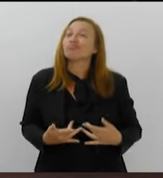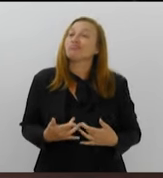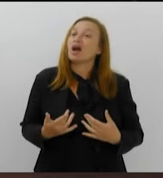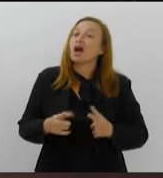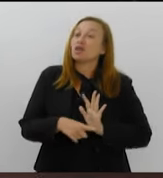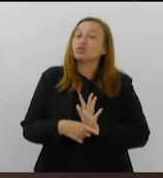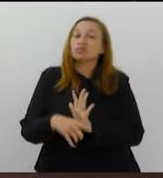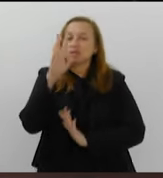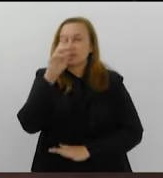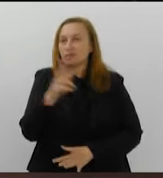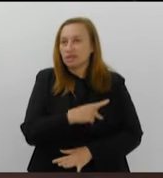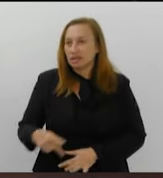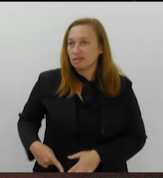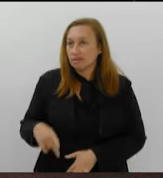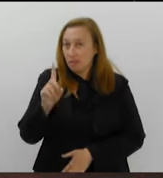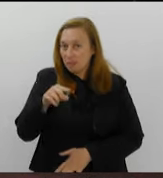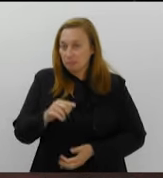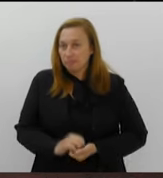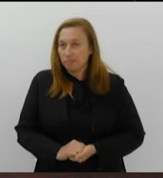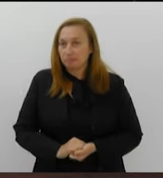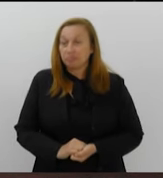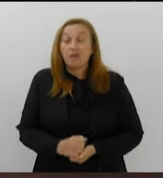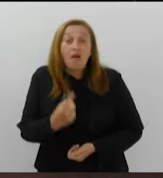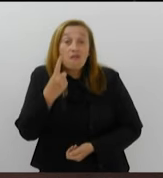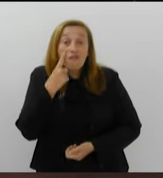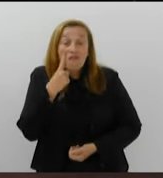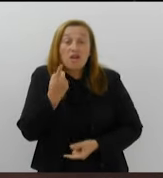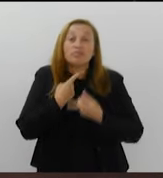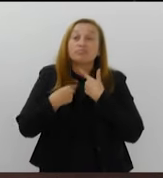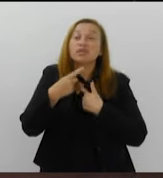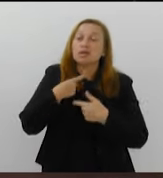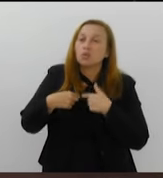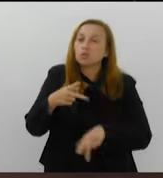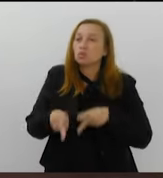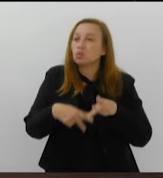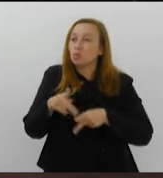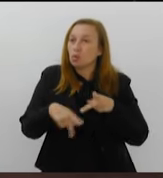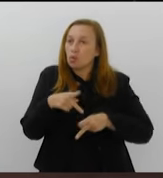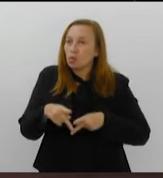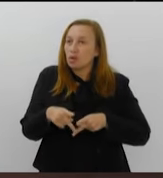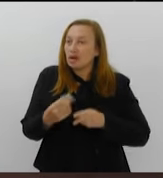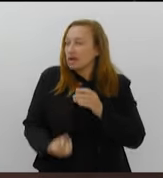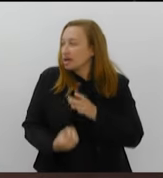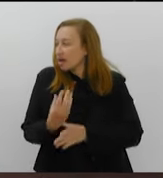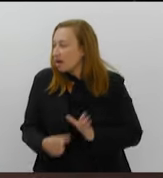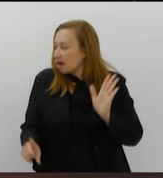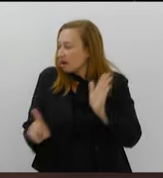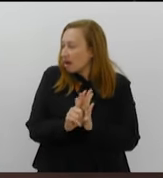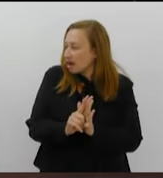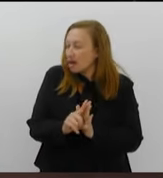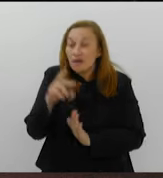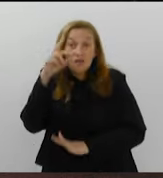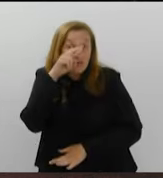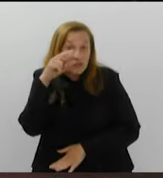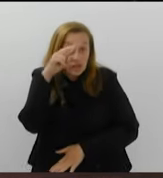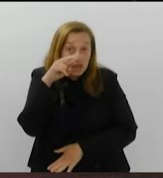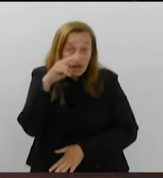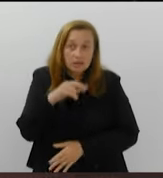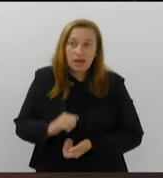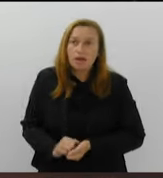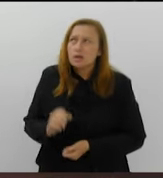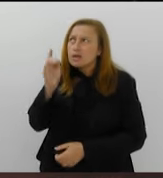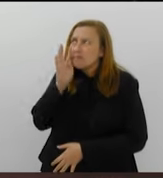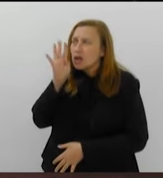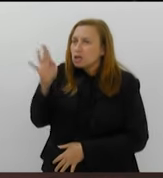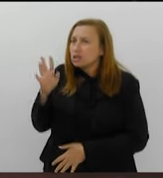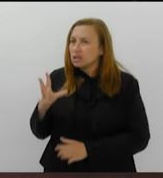é exatamente essa. É ver os anseios da população, é legislar aqui e fiscalizar. Imagine se